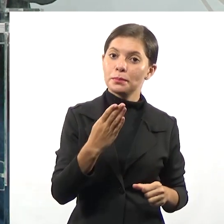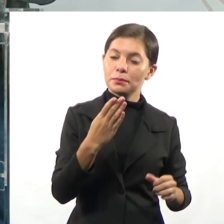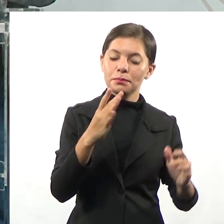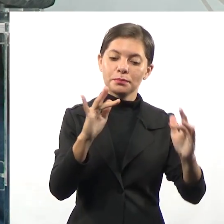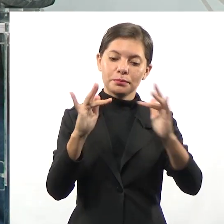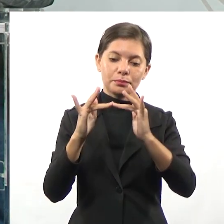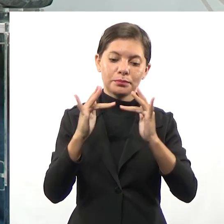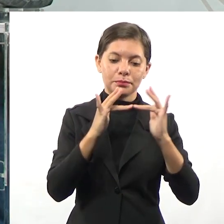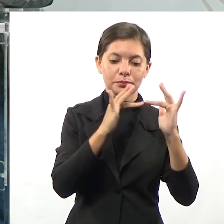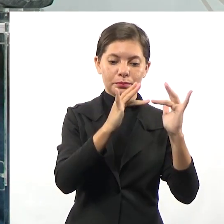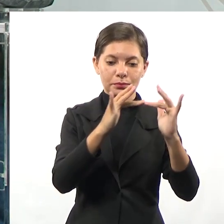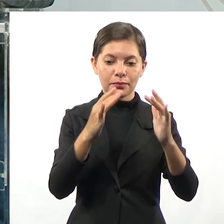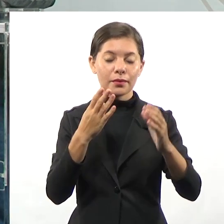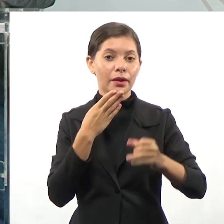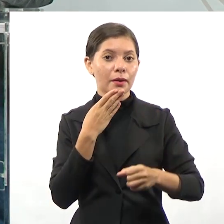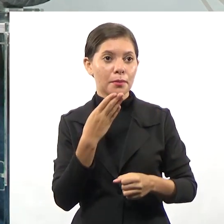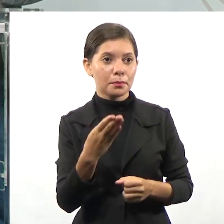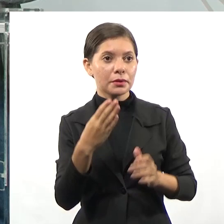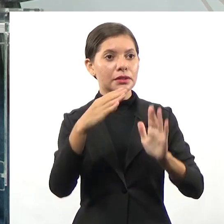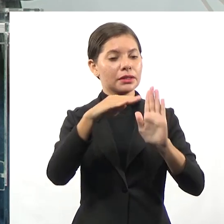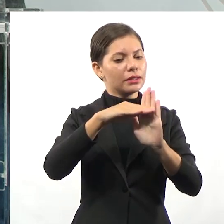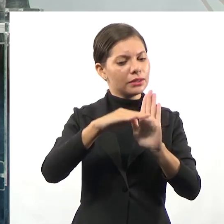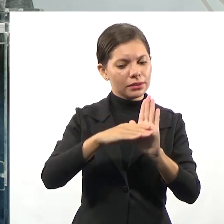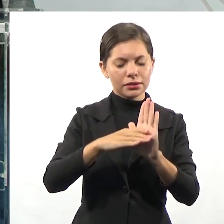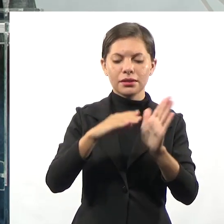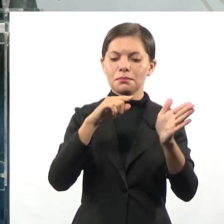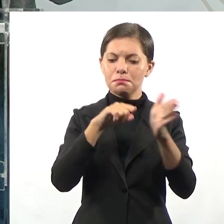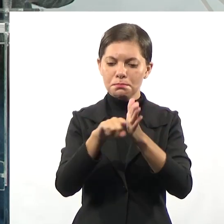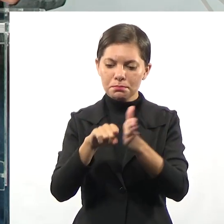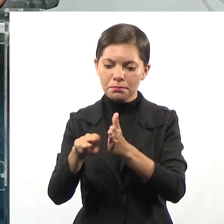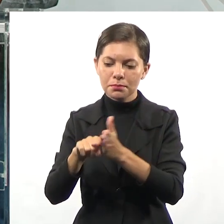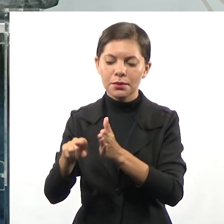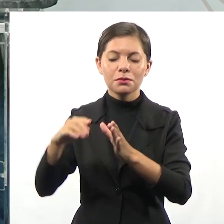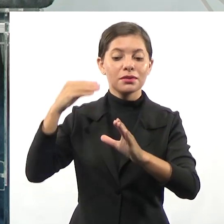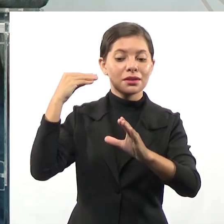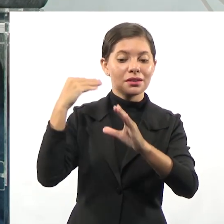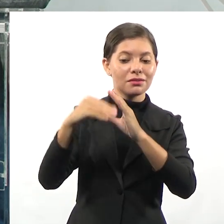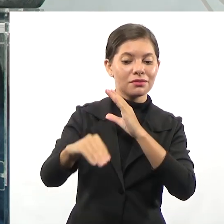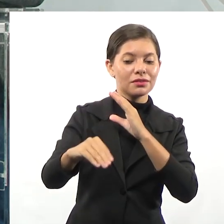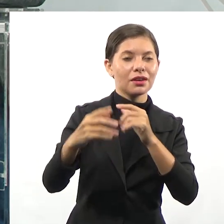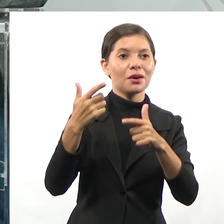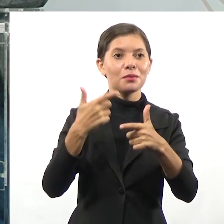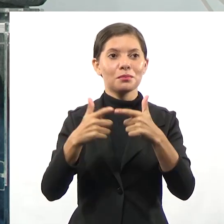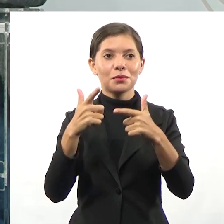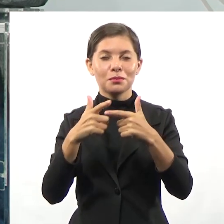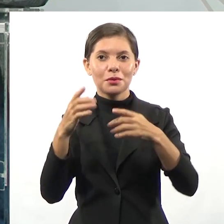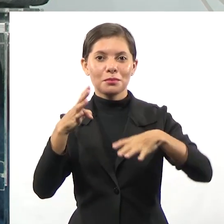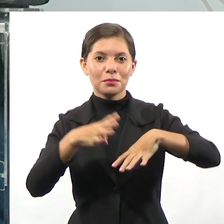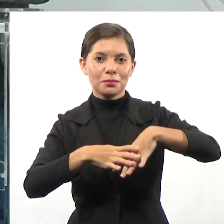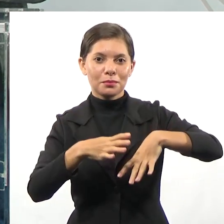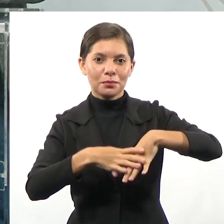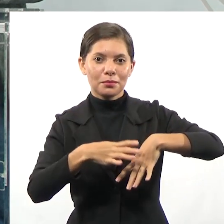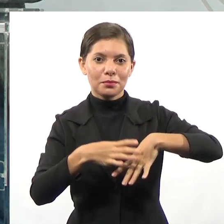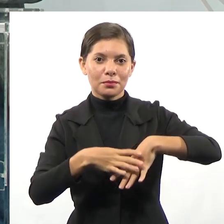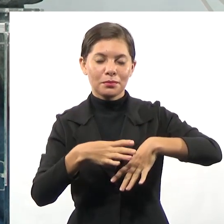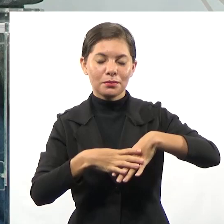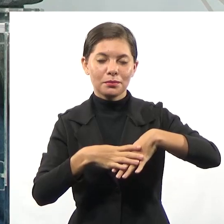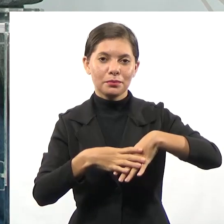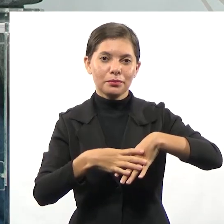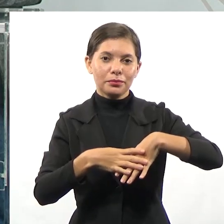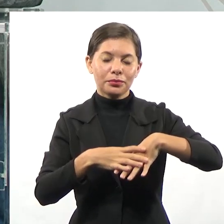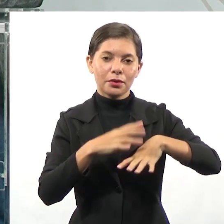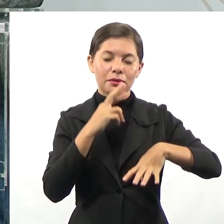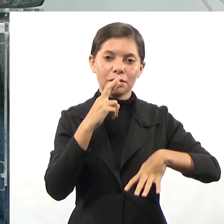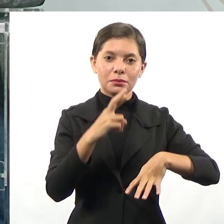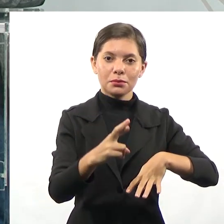comando e interagir com aquele comando. Posso pedir para fazer lista, posso fazer pergunta, posso enviar um problema matemático, ele vai tentar responder